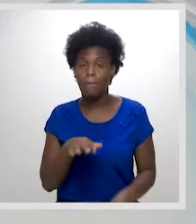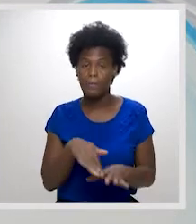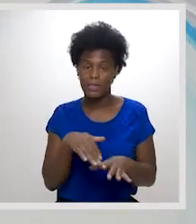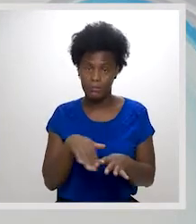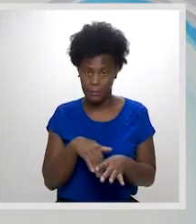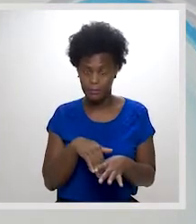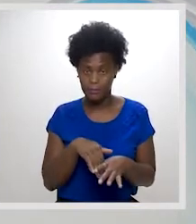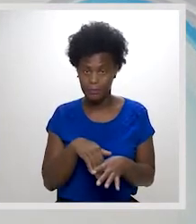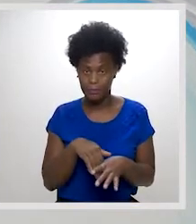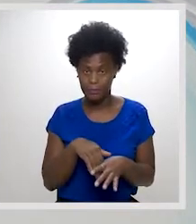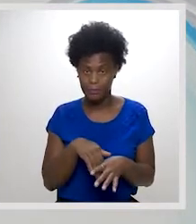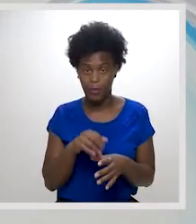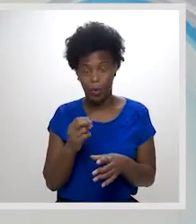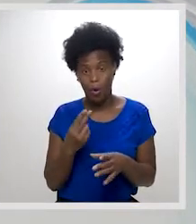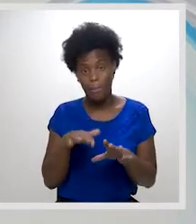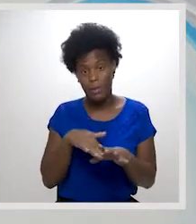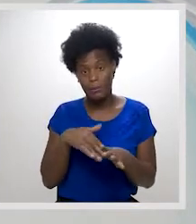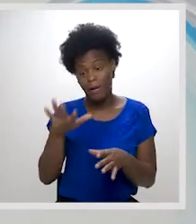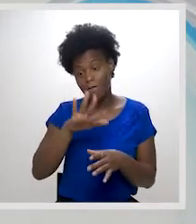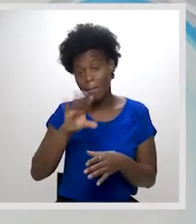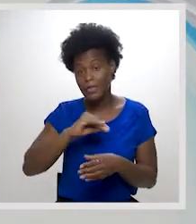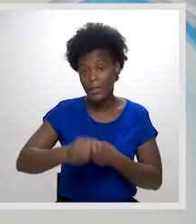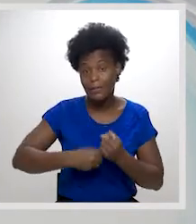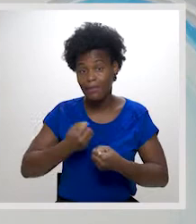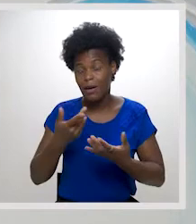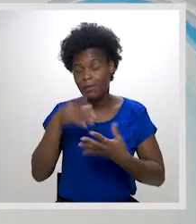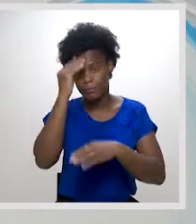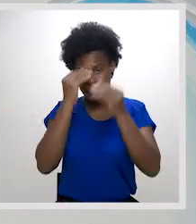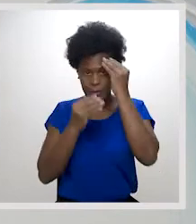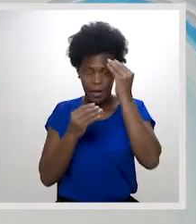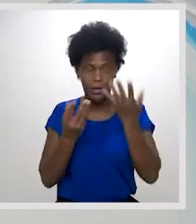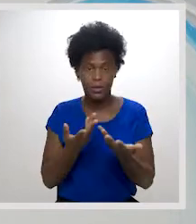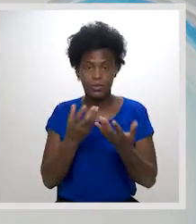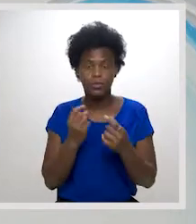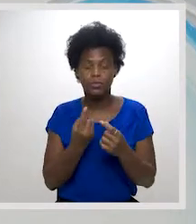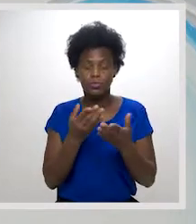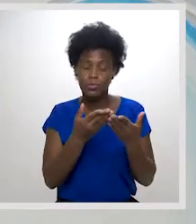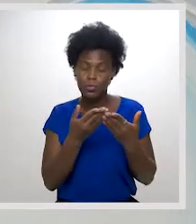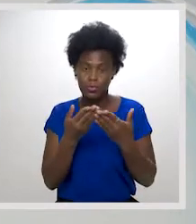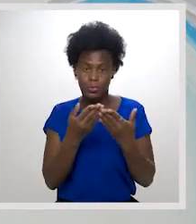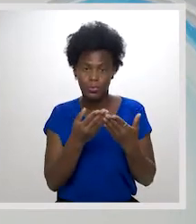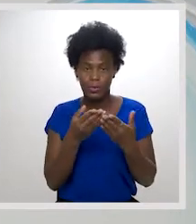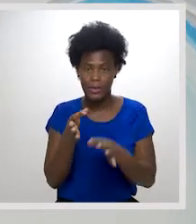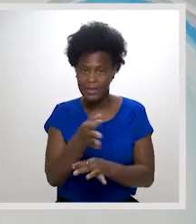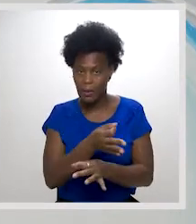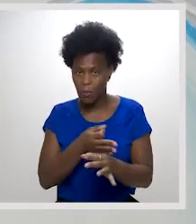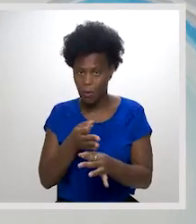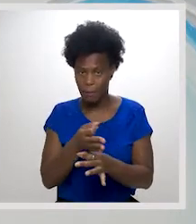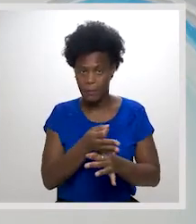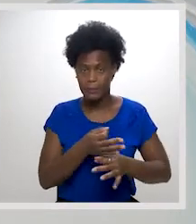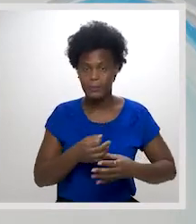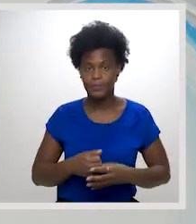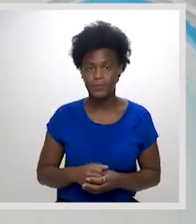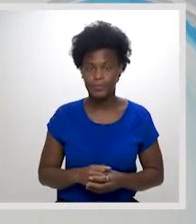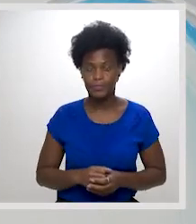a participar de uma forma mais ativa nas aprendizagens sobre o estudo da célula.